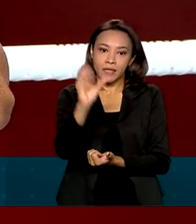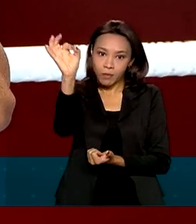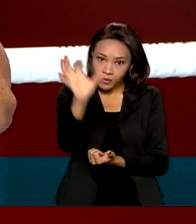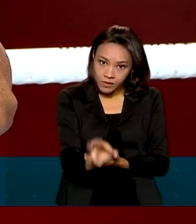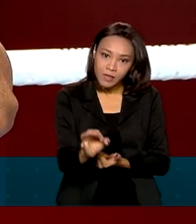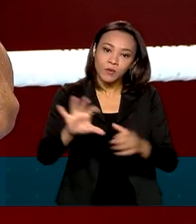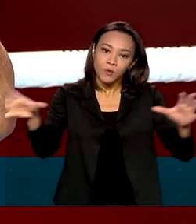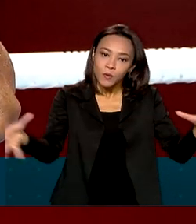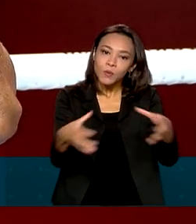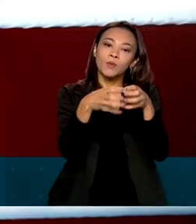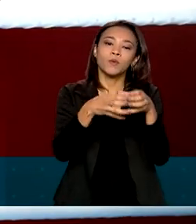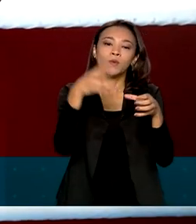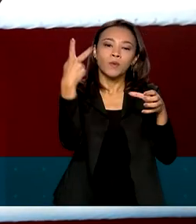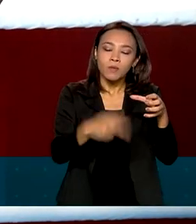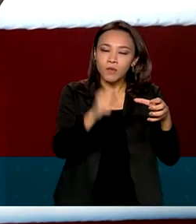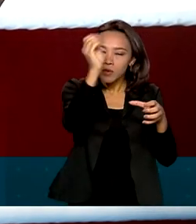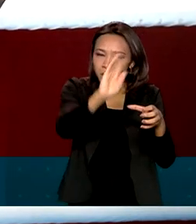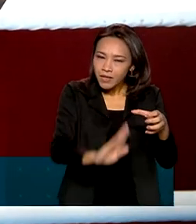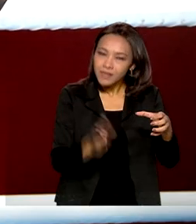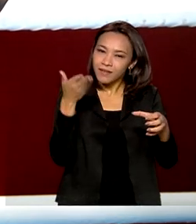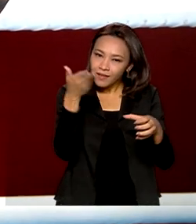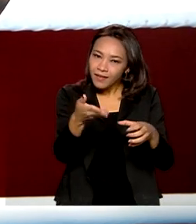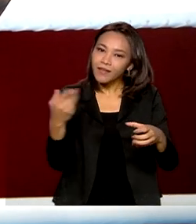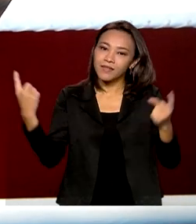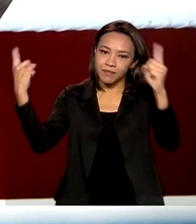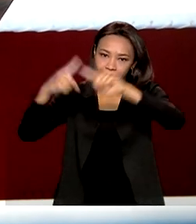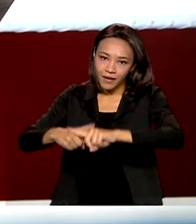da delegação brasileira nesta edição dos Jogos